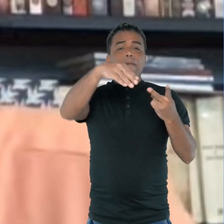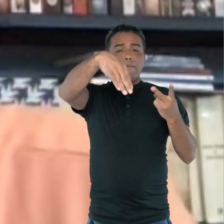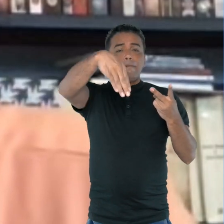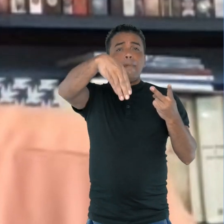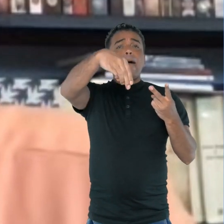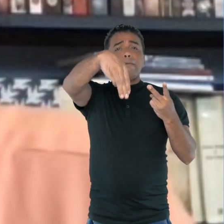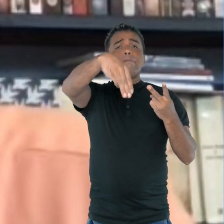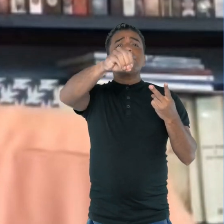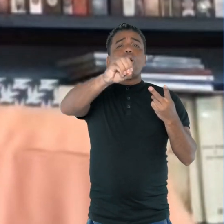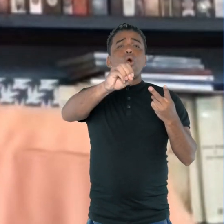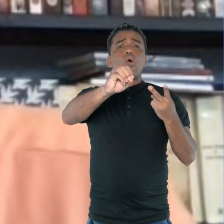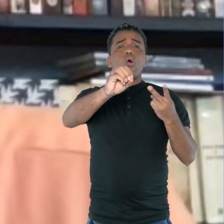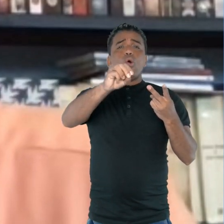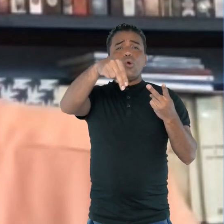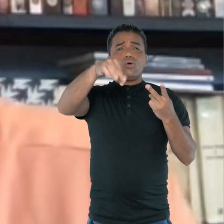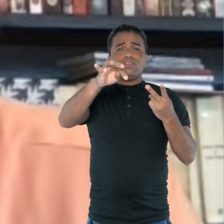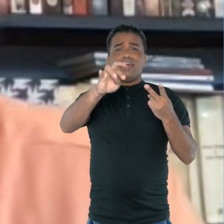assim...